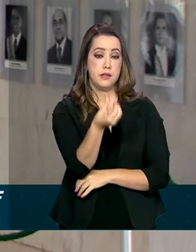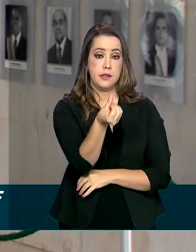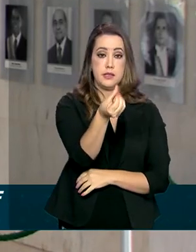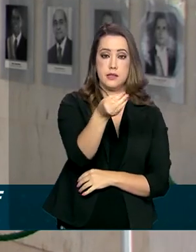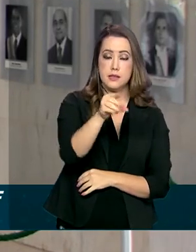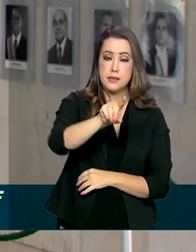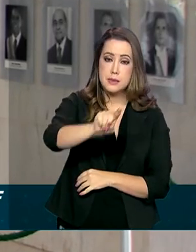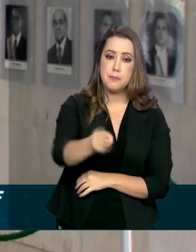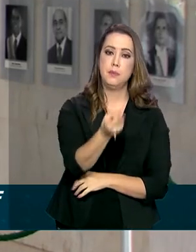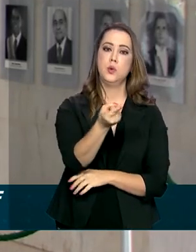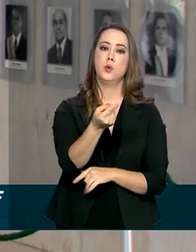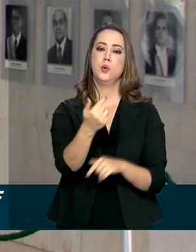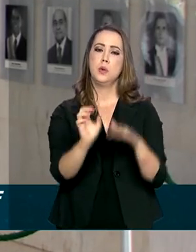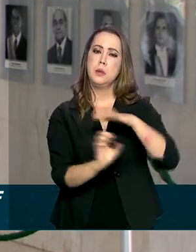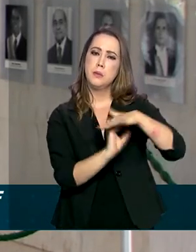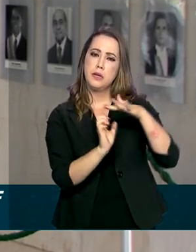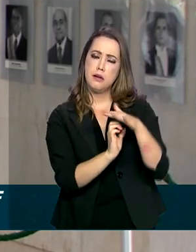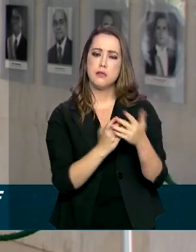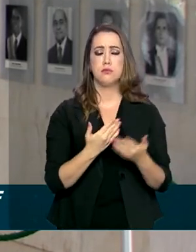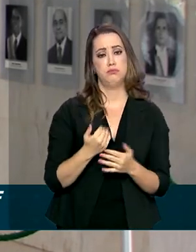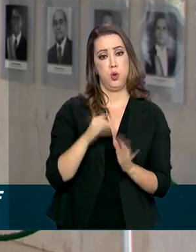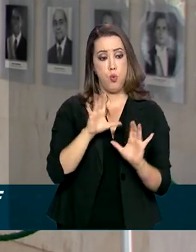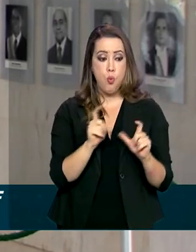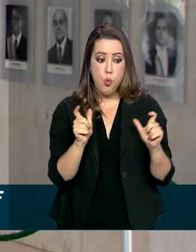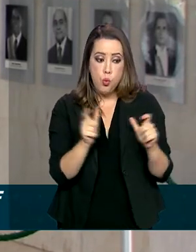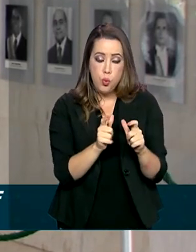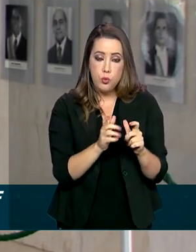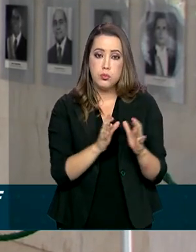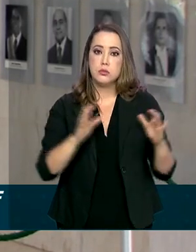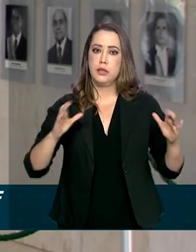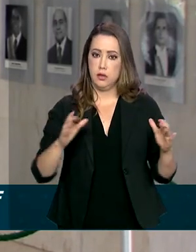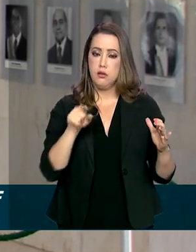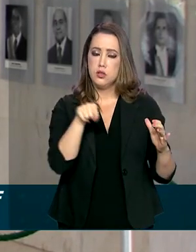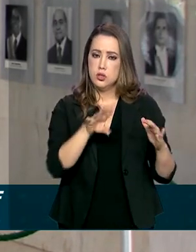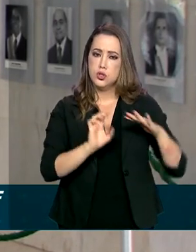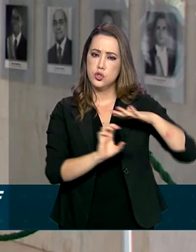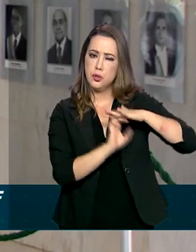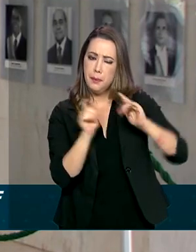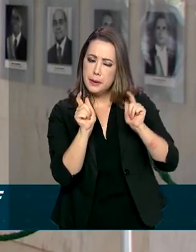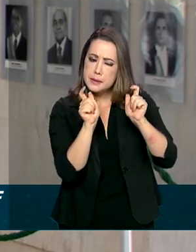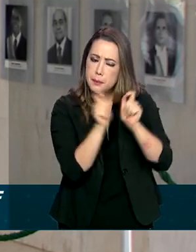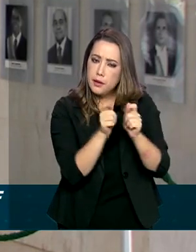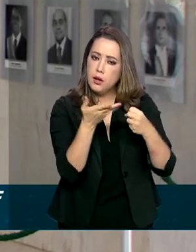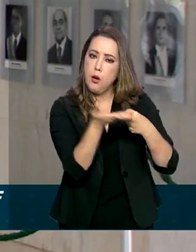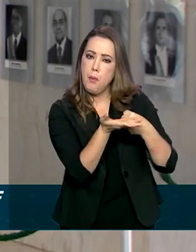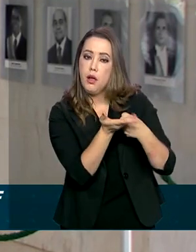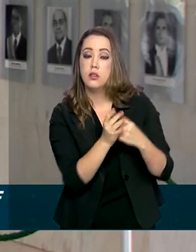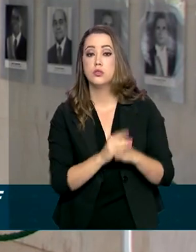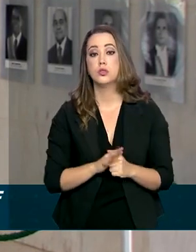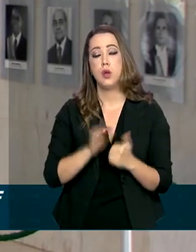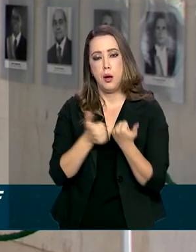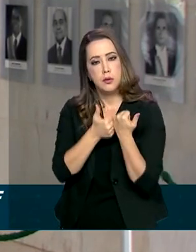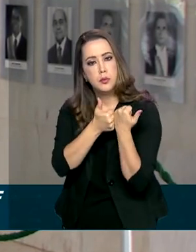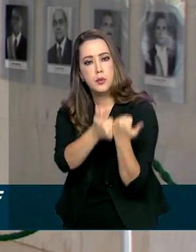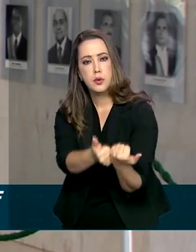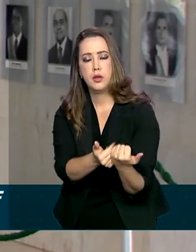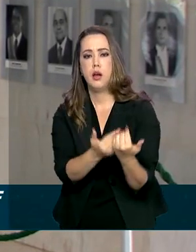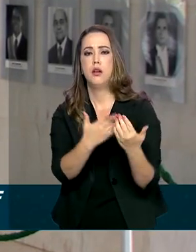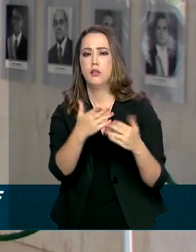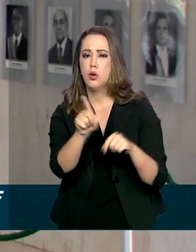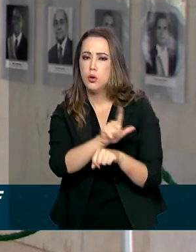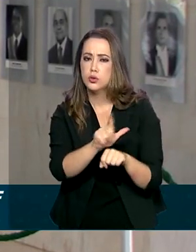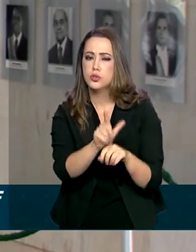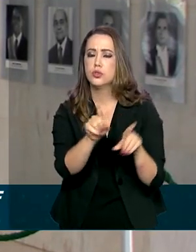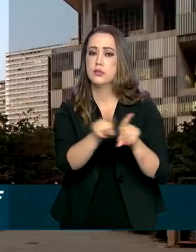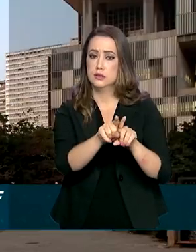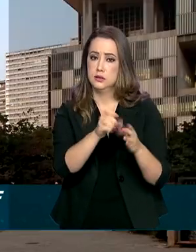grande maioria formada por micro, pequenas e médias, recursos que serviram para amparar os negócios e os